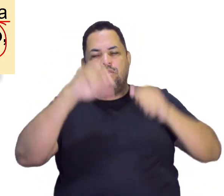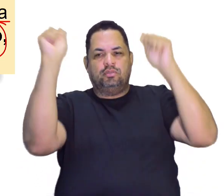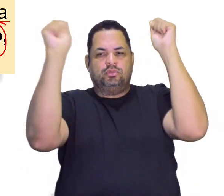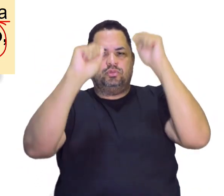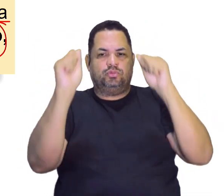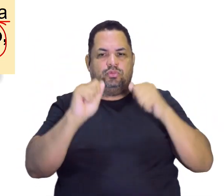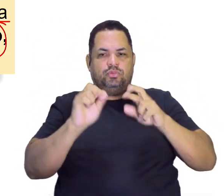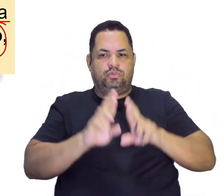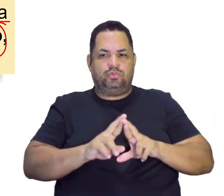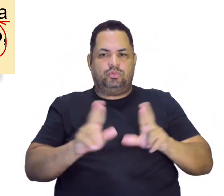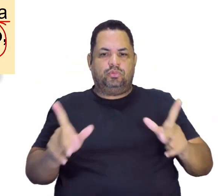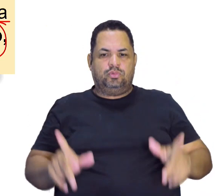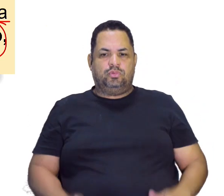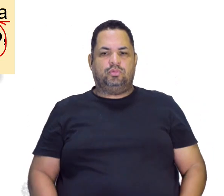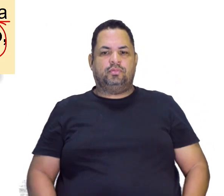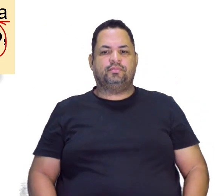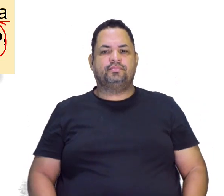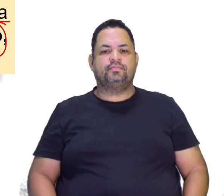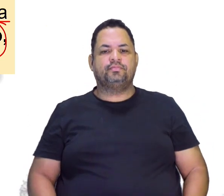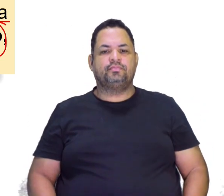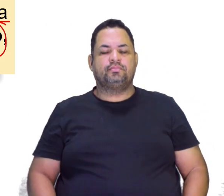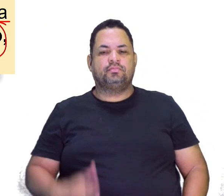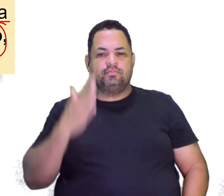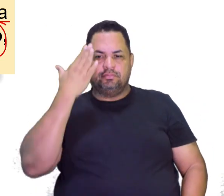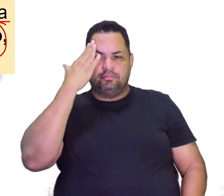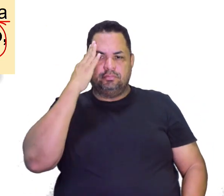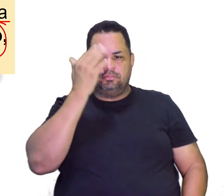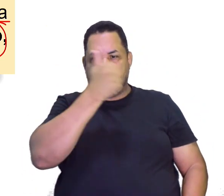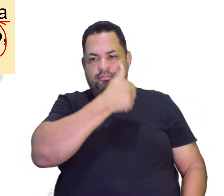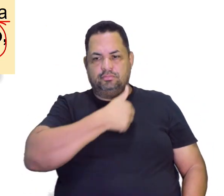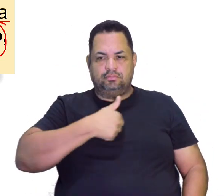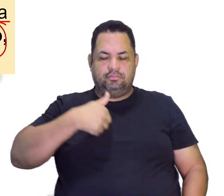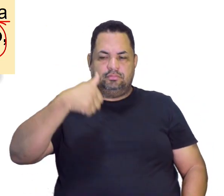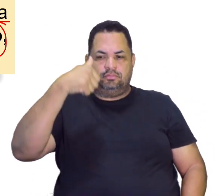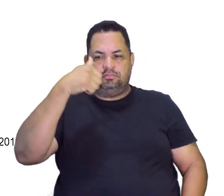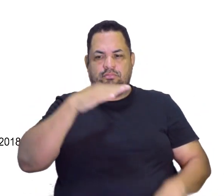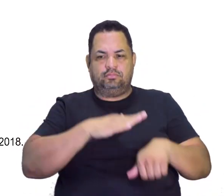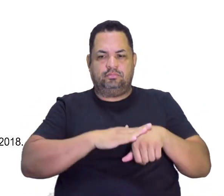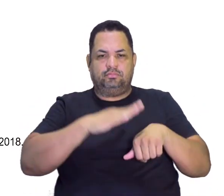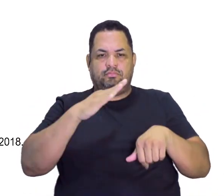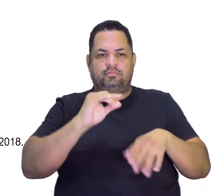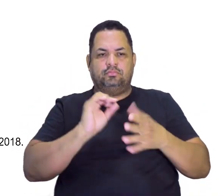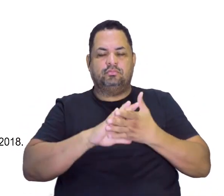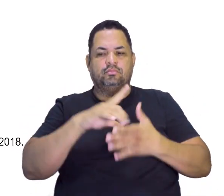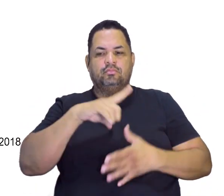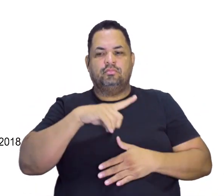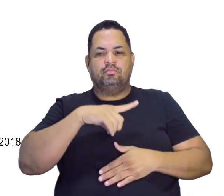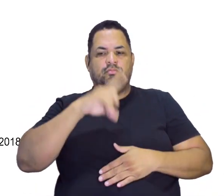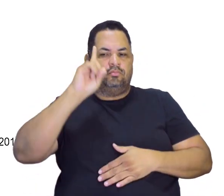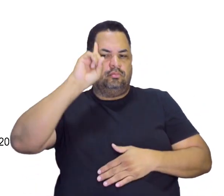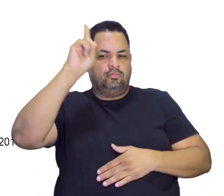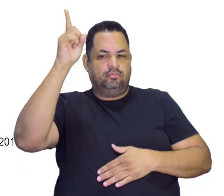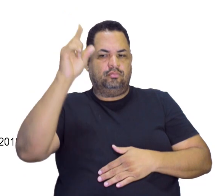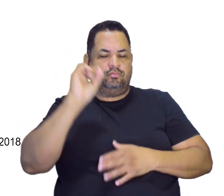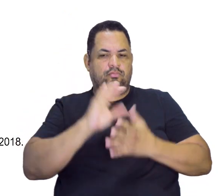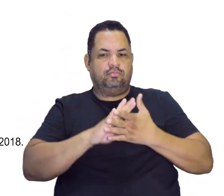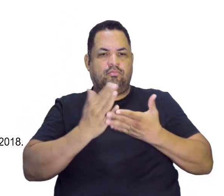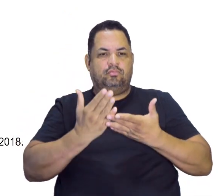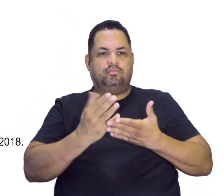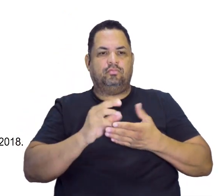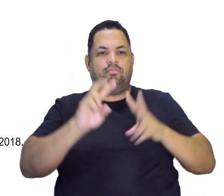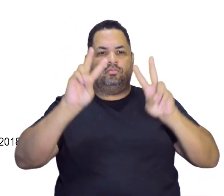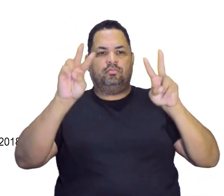diferenciadas e tudo mais então vamos entender melhor vamos seguir mais um pouco pra gente ter mais ideias sobre esse